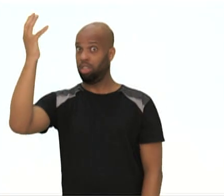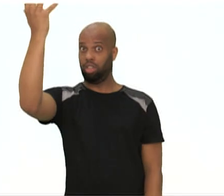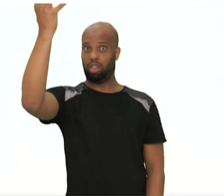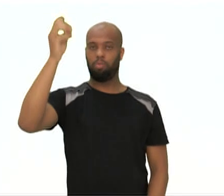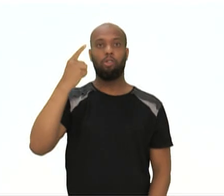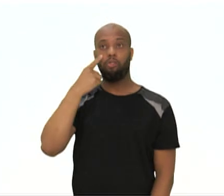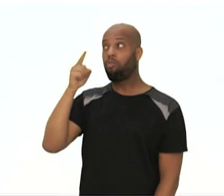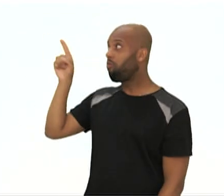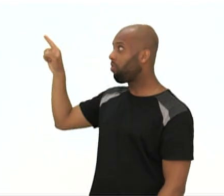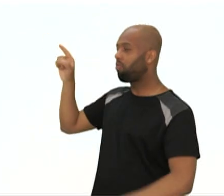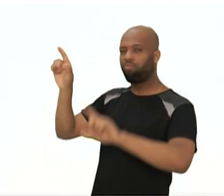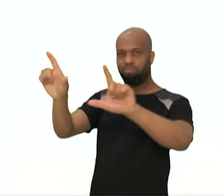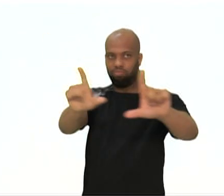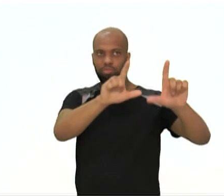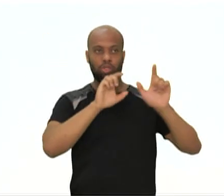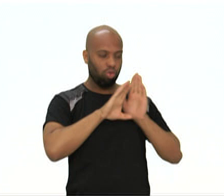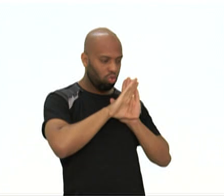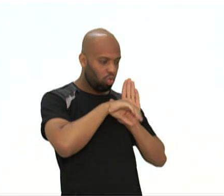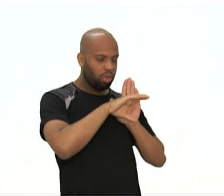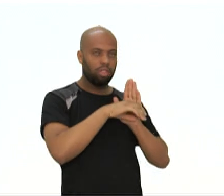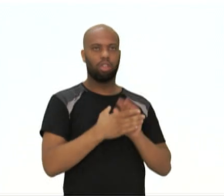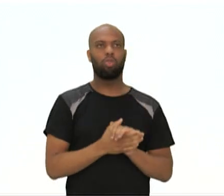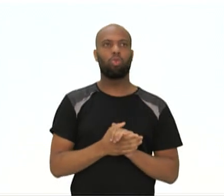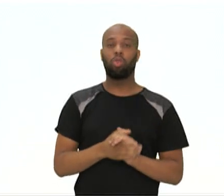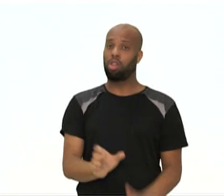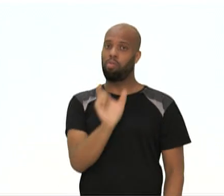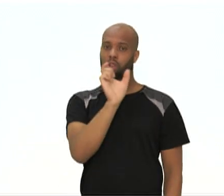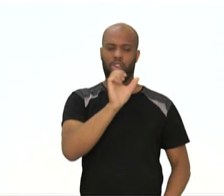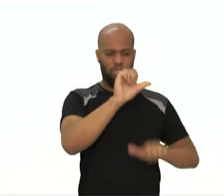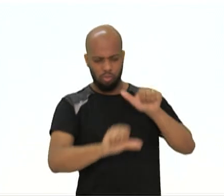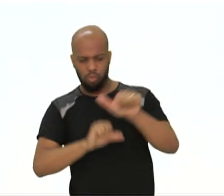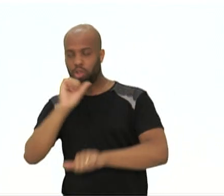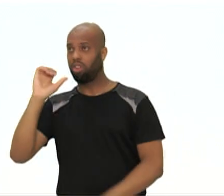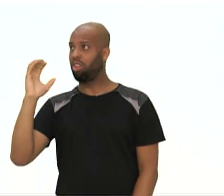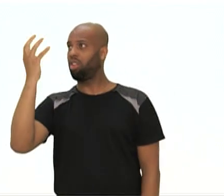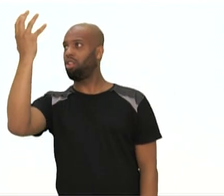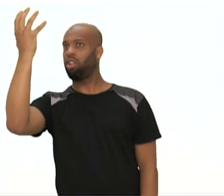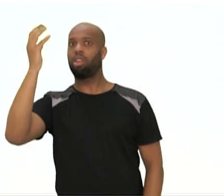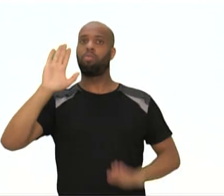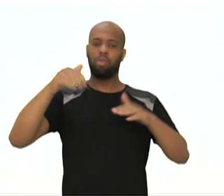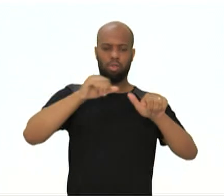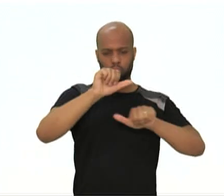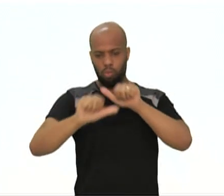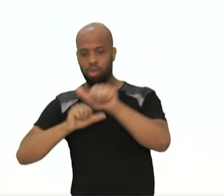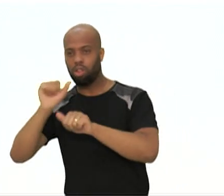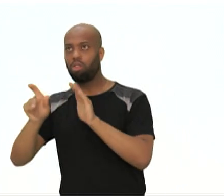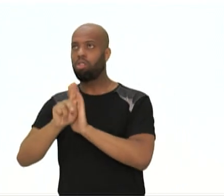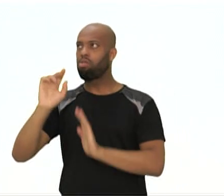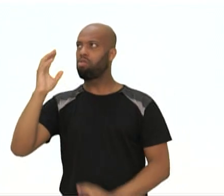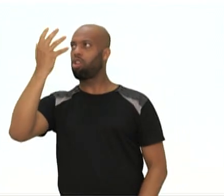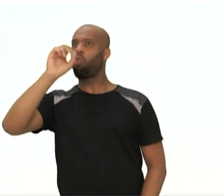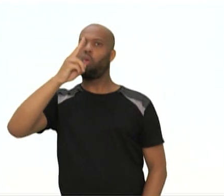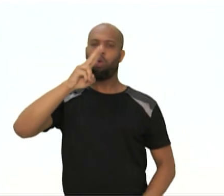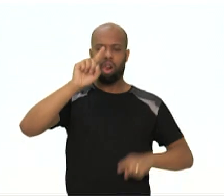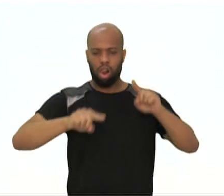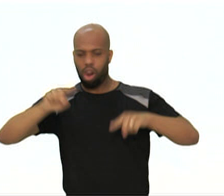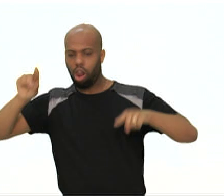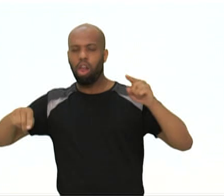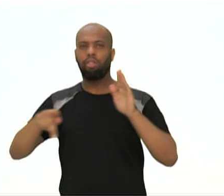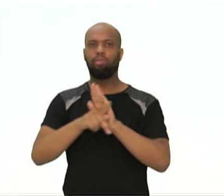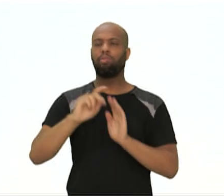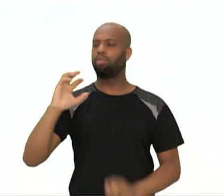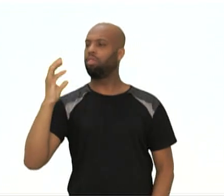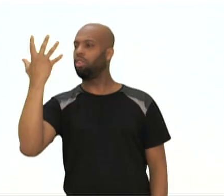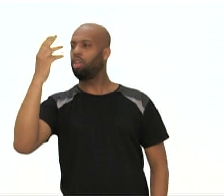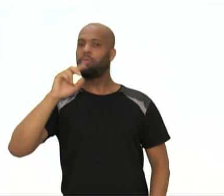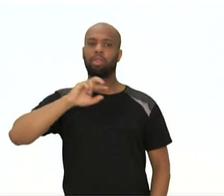onde eu trago para você a definição de que o termo mudança climática, mudança do clima ou alteração climática,